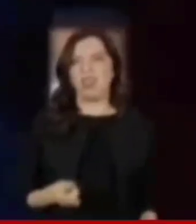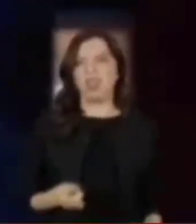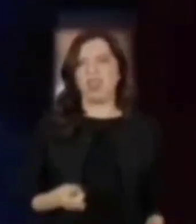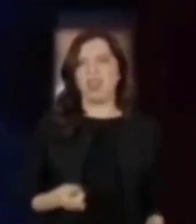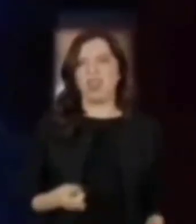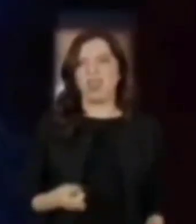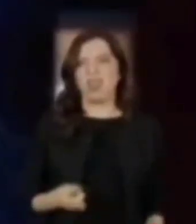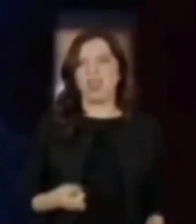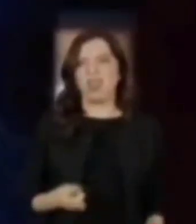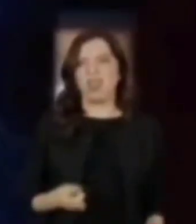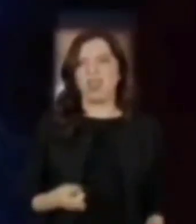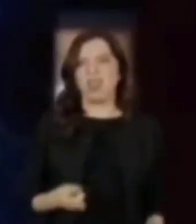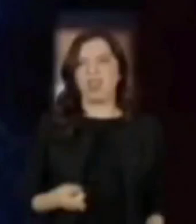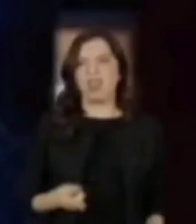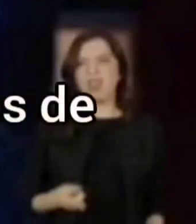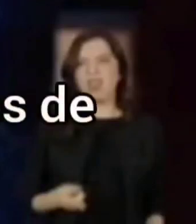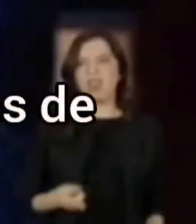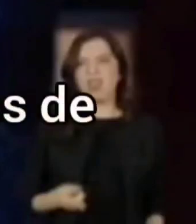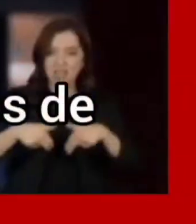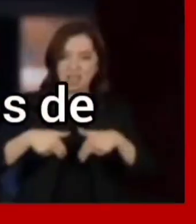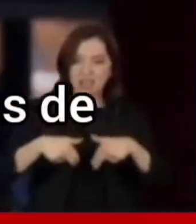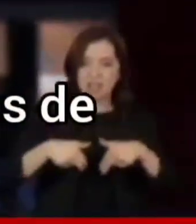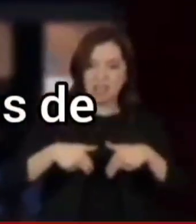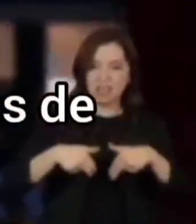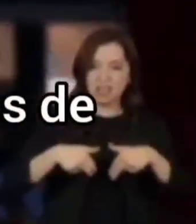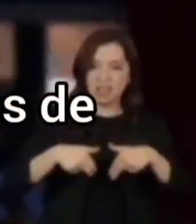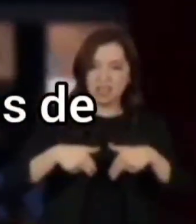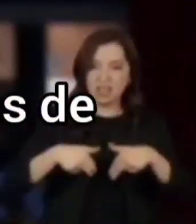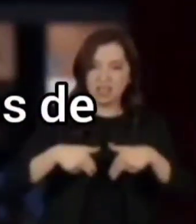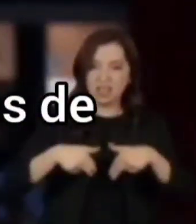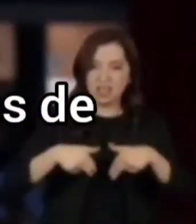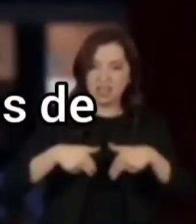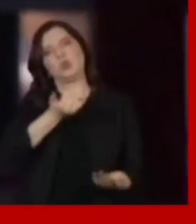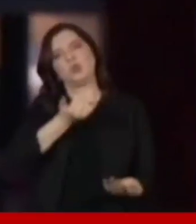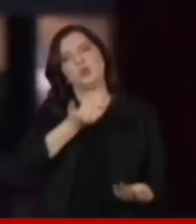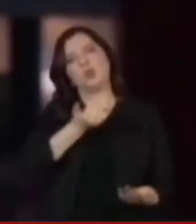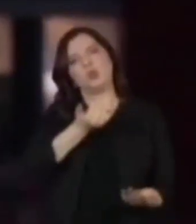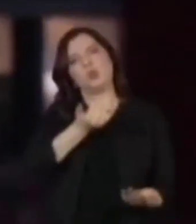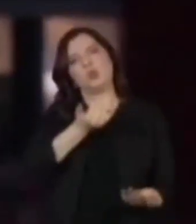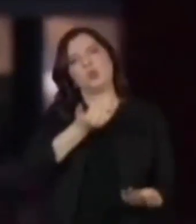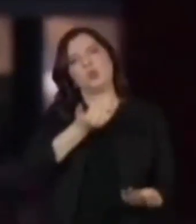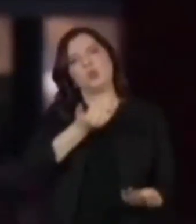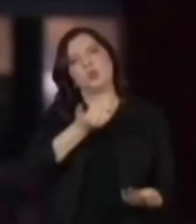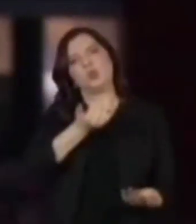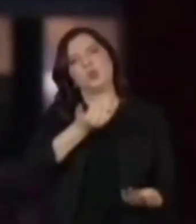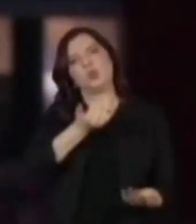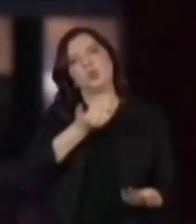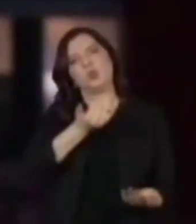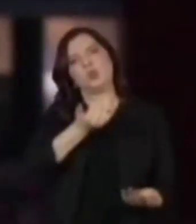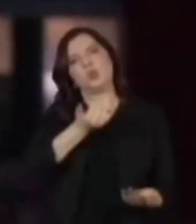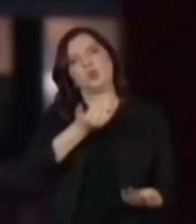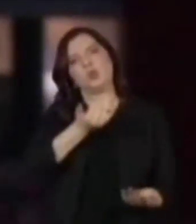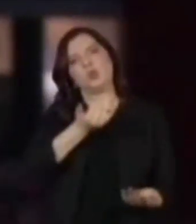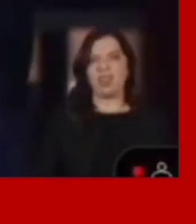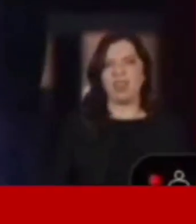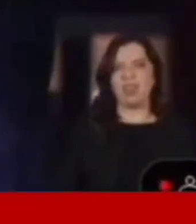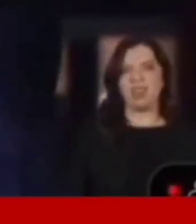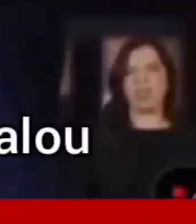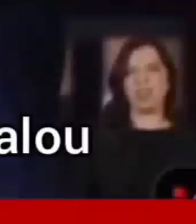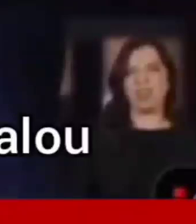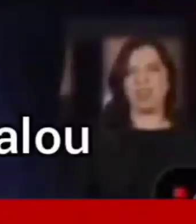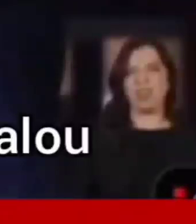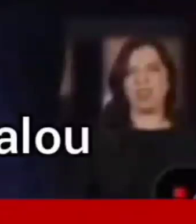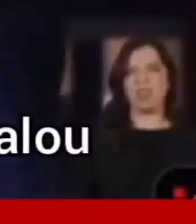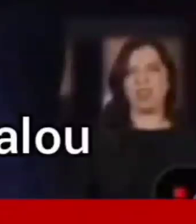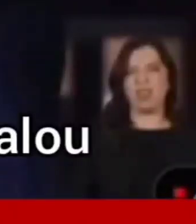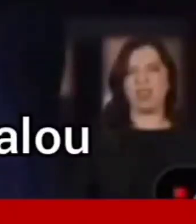qualificado em 2010. O apresentador também defendeu-se de antigas acusações de assédio, alegando que a suposta vítima havia se retratado publicamente. Bom,